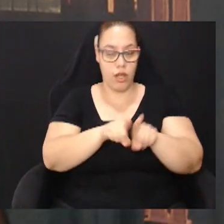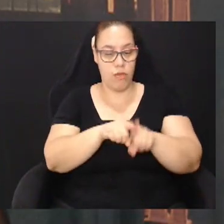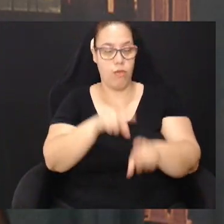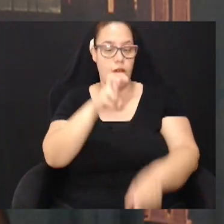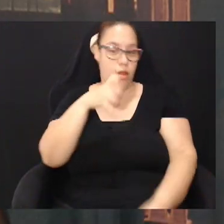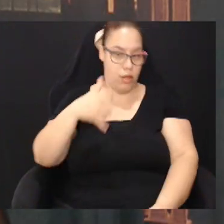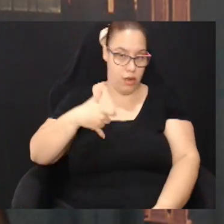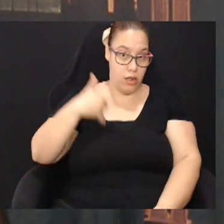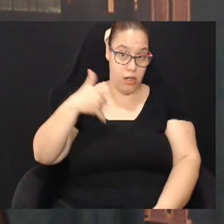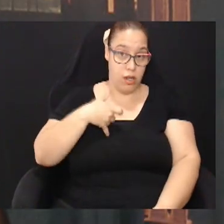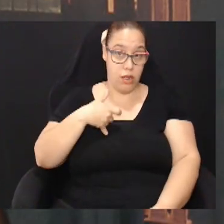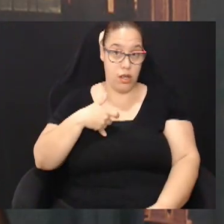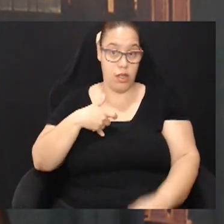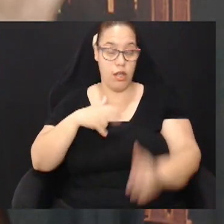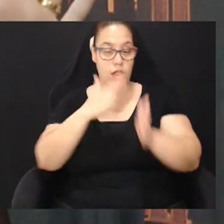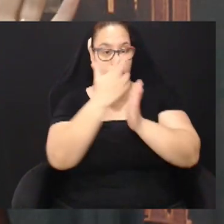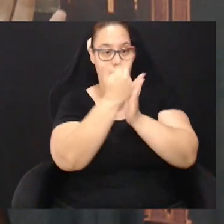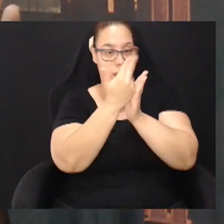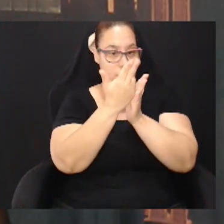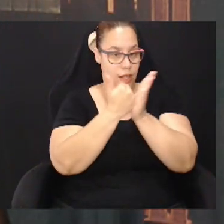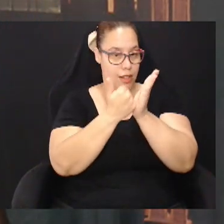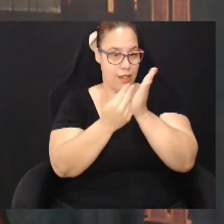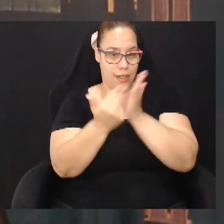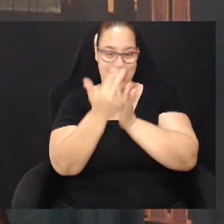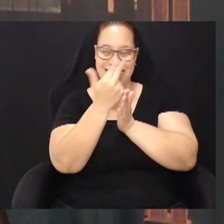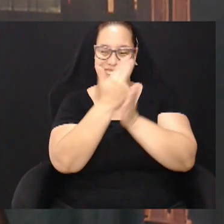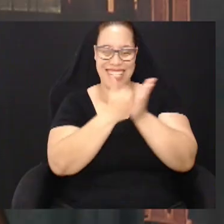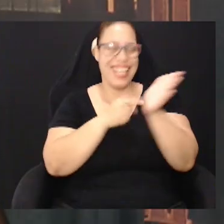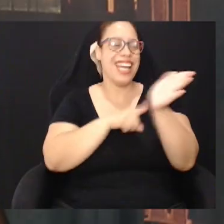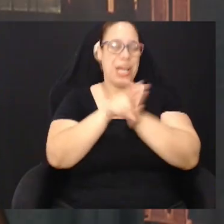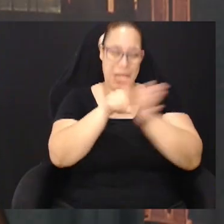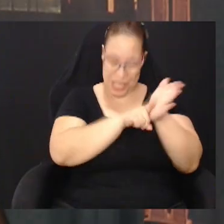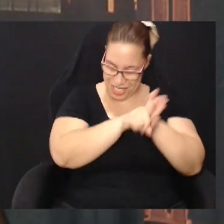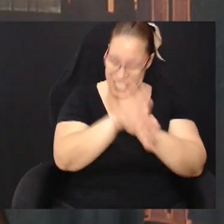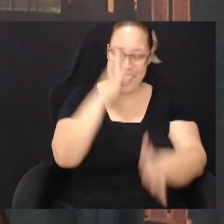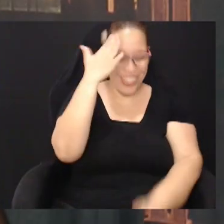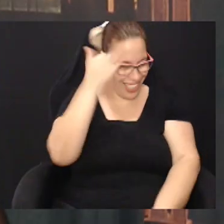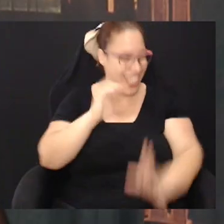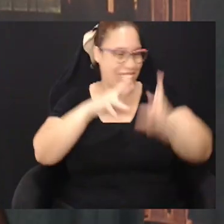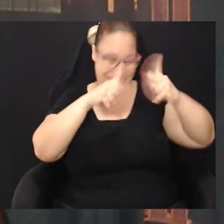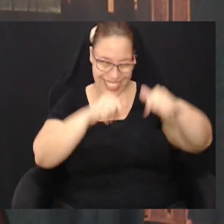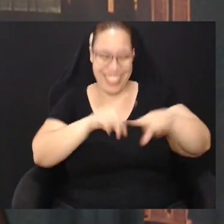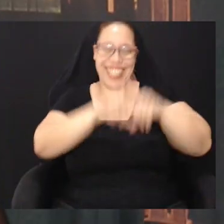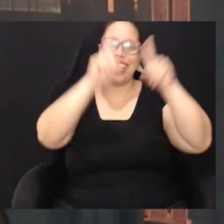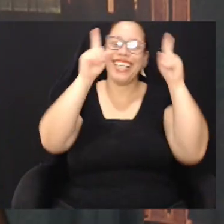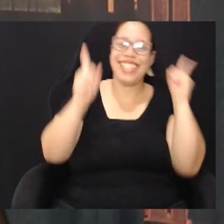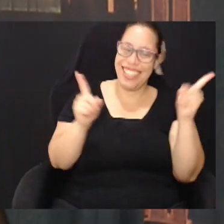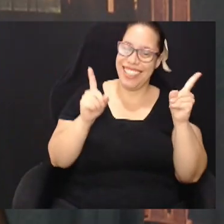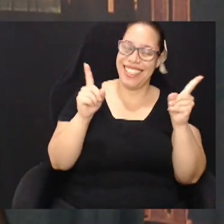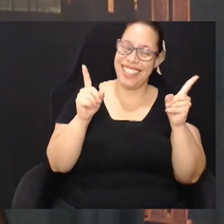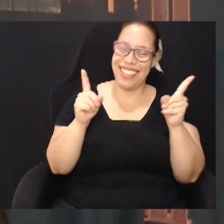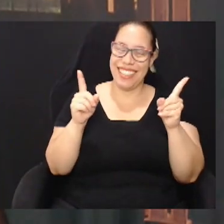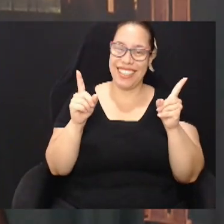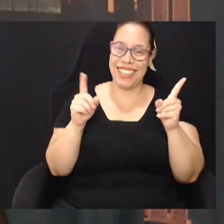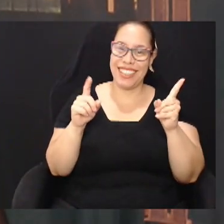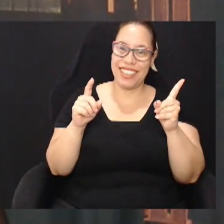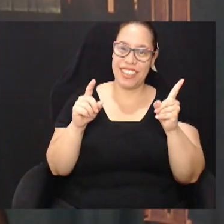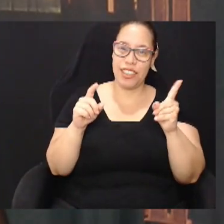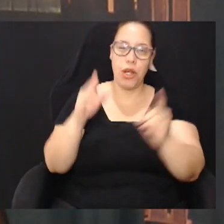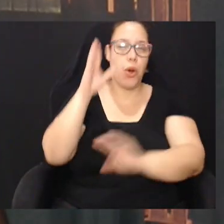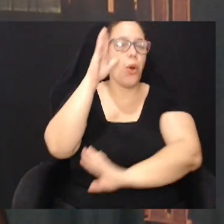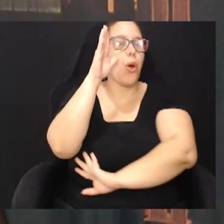desenhos. Desenhos, vocês podem me perguntar sobre desenhos que eu assisto todos. Mas, é curioso como